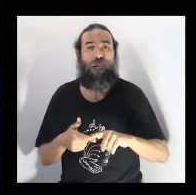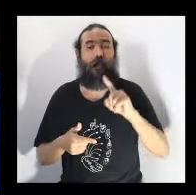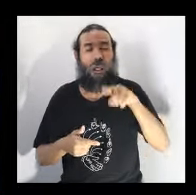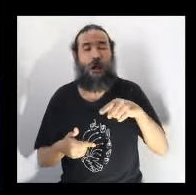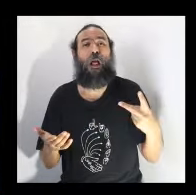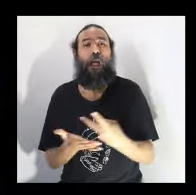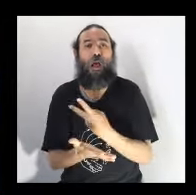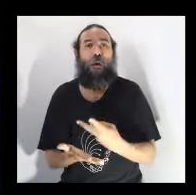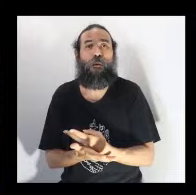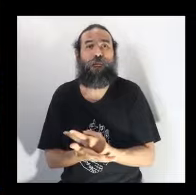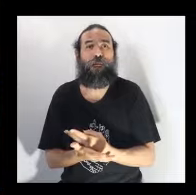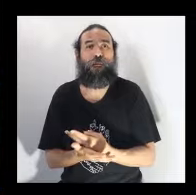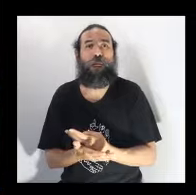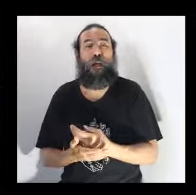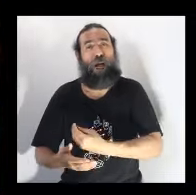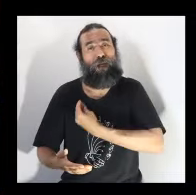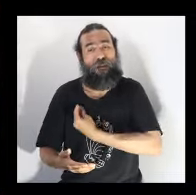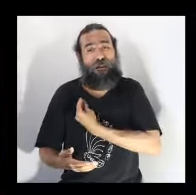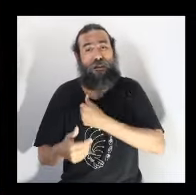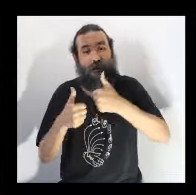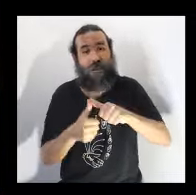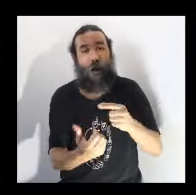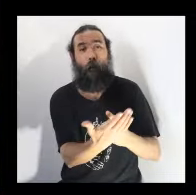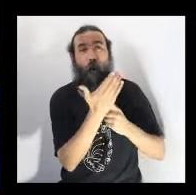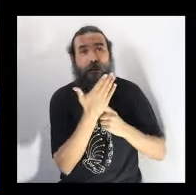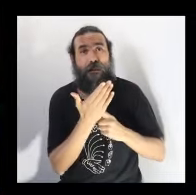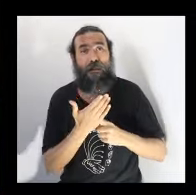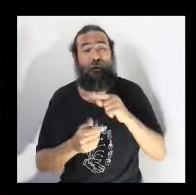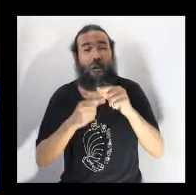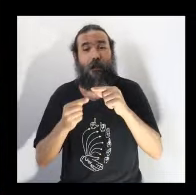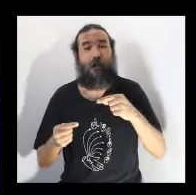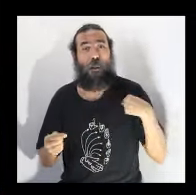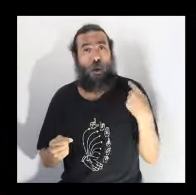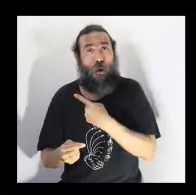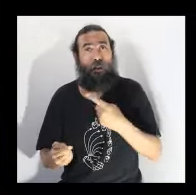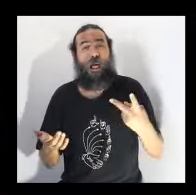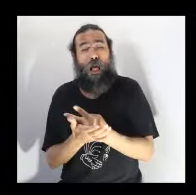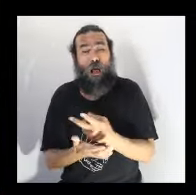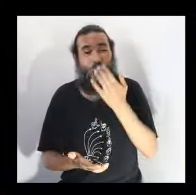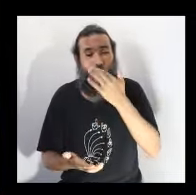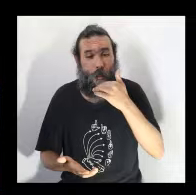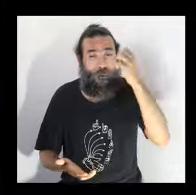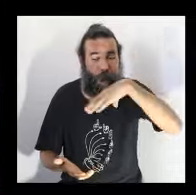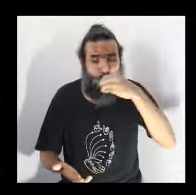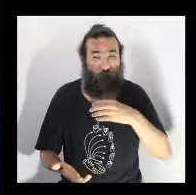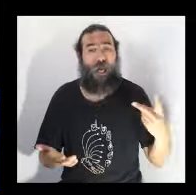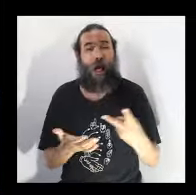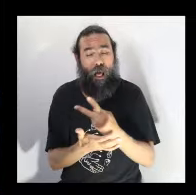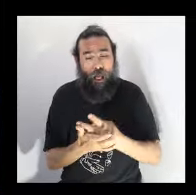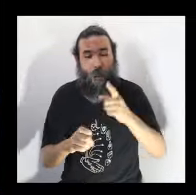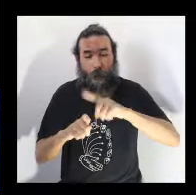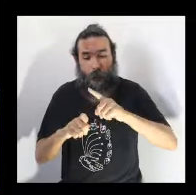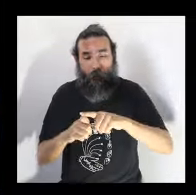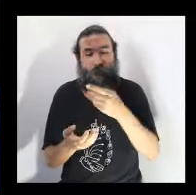e não é um junto com outro isso a vida nos ensina é ramo nos alimentos erramos na medicina é